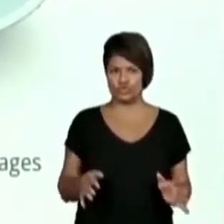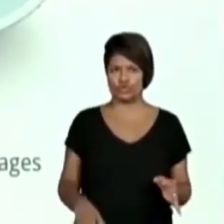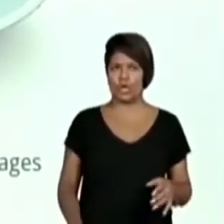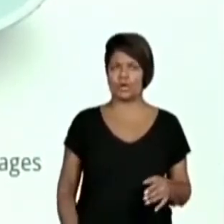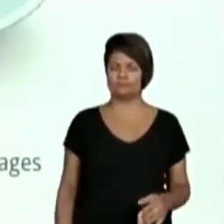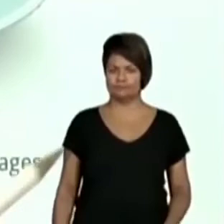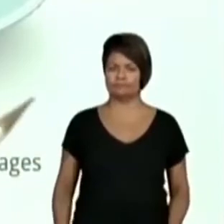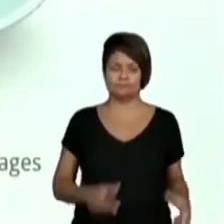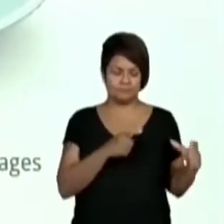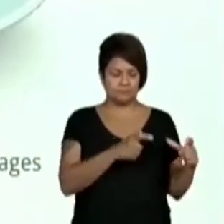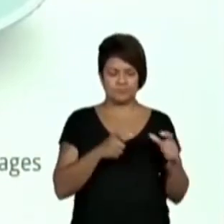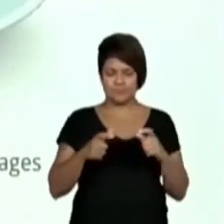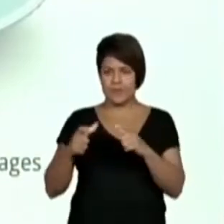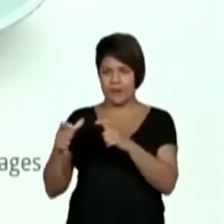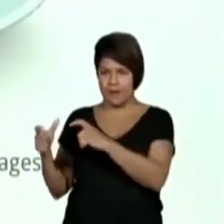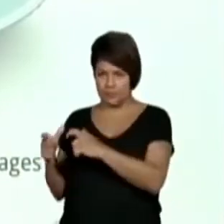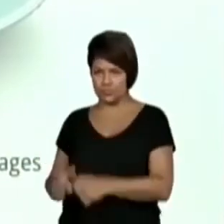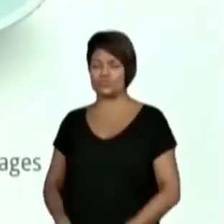desses